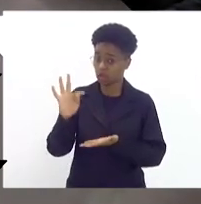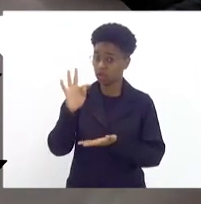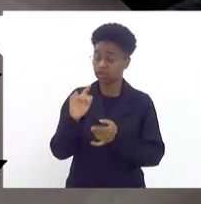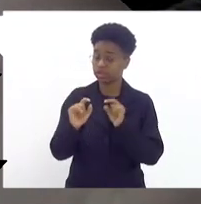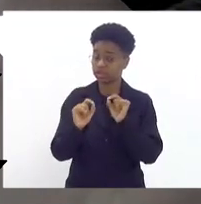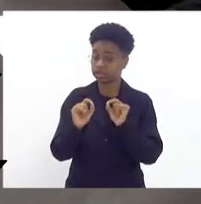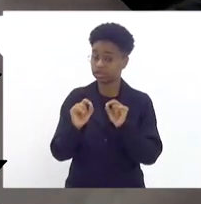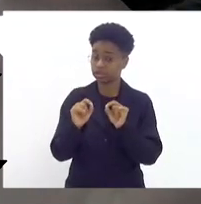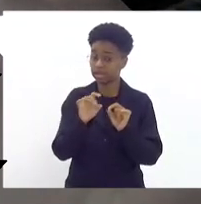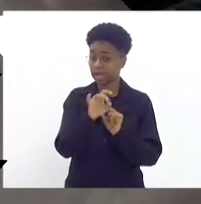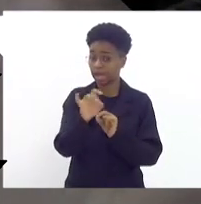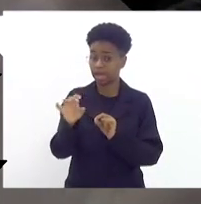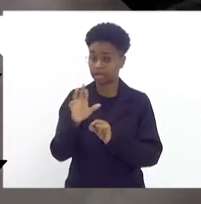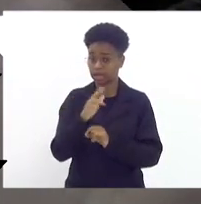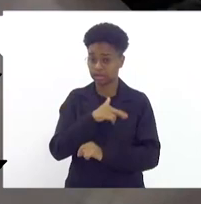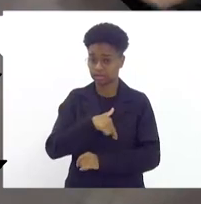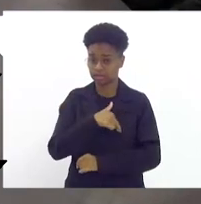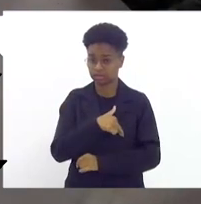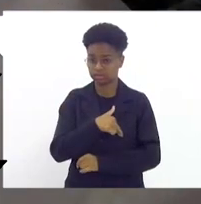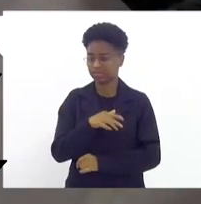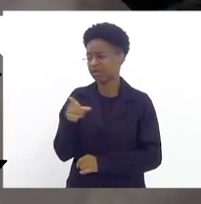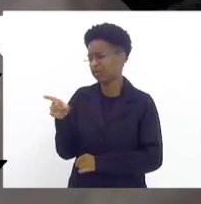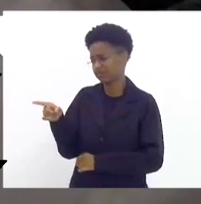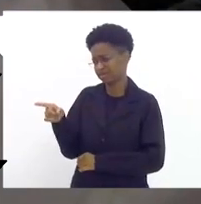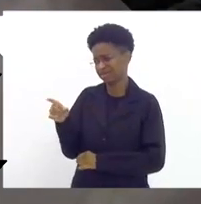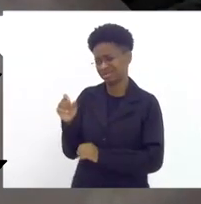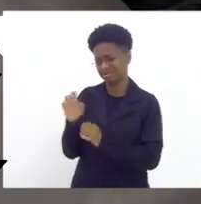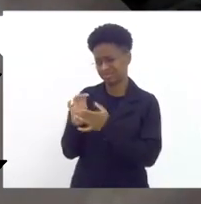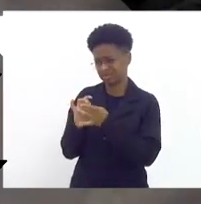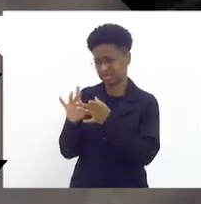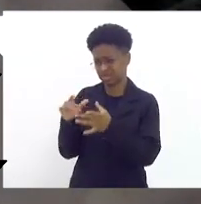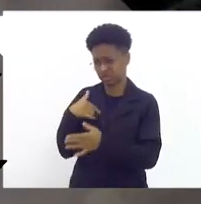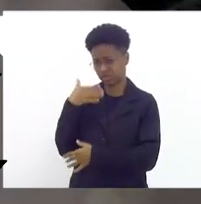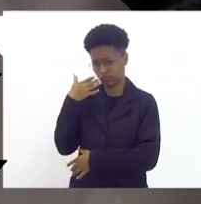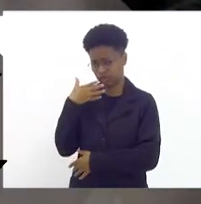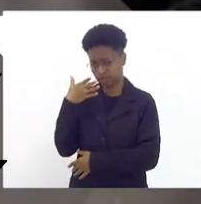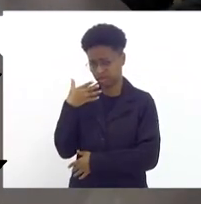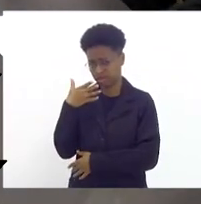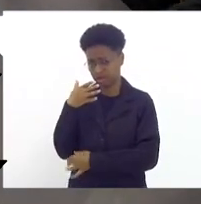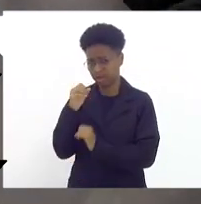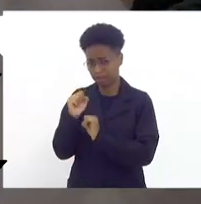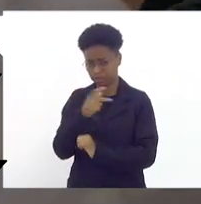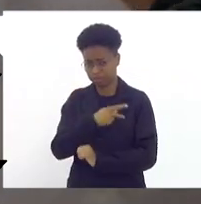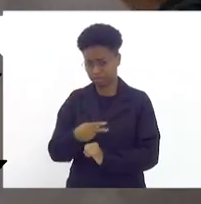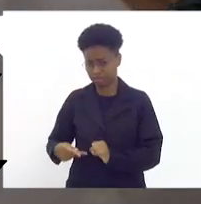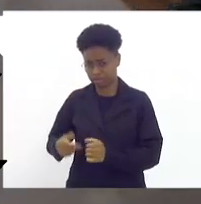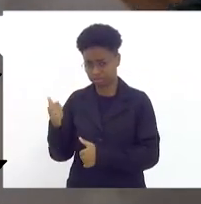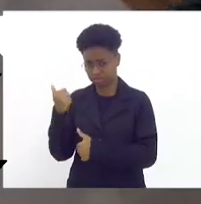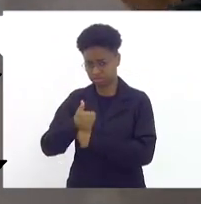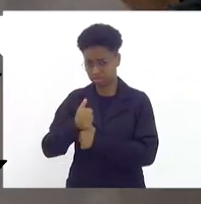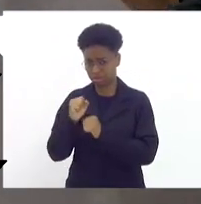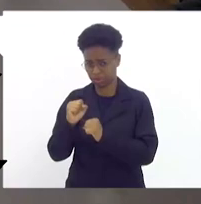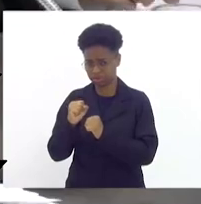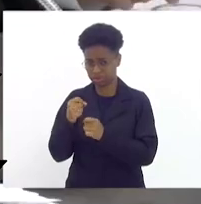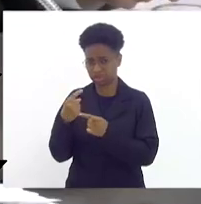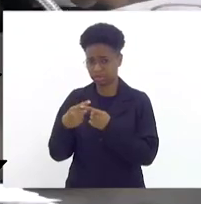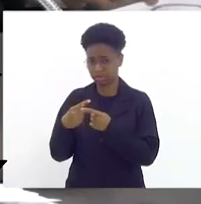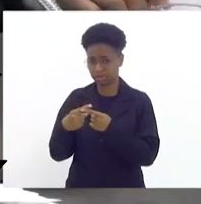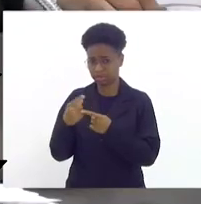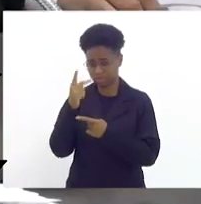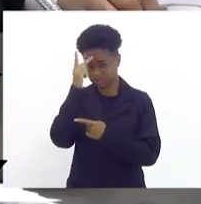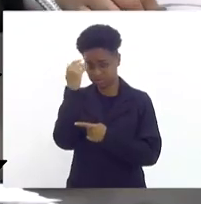cada religião. Deputado Zô Serginho, Vossa Excelência me permite transferir a presidência para Vossa Excelência? Me chamaram na presidência um